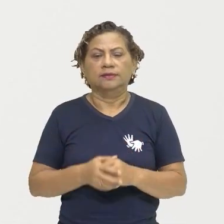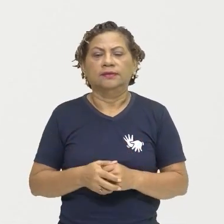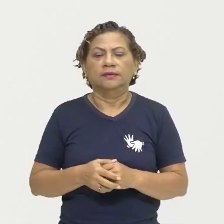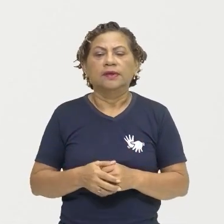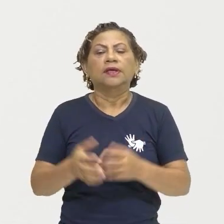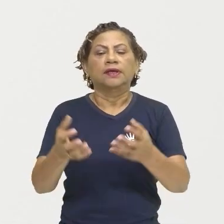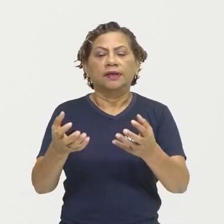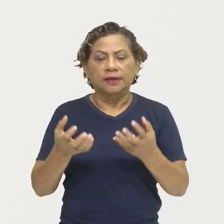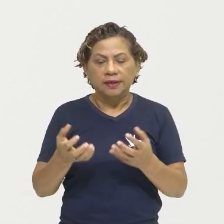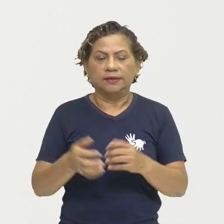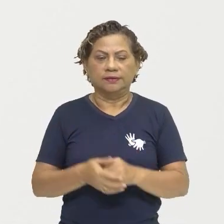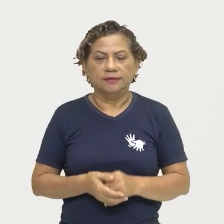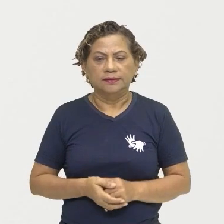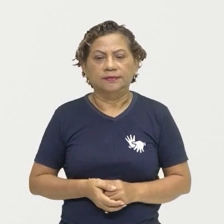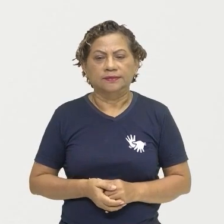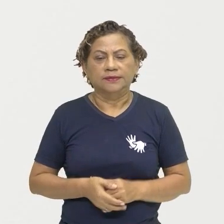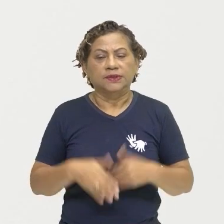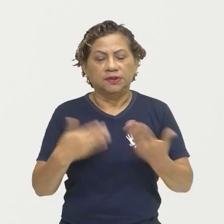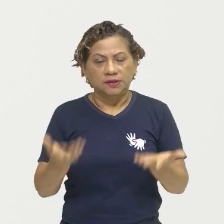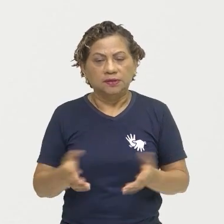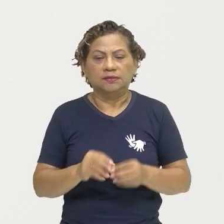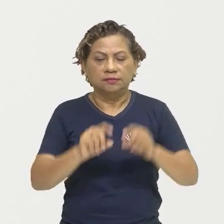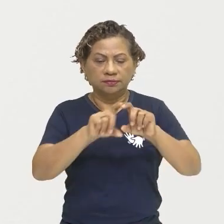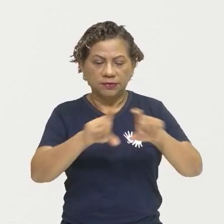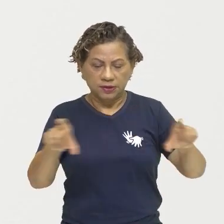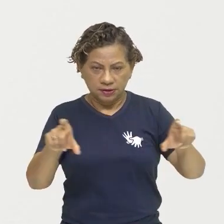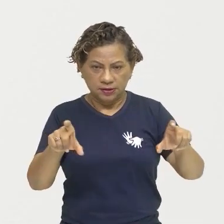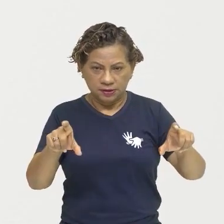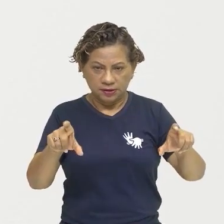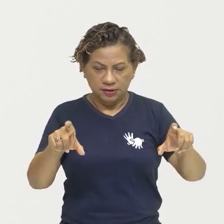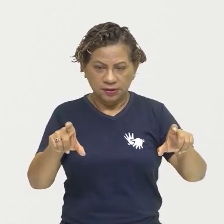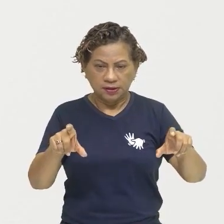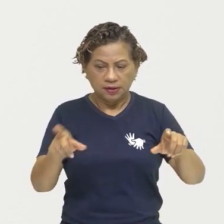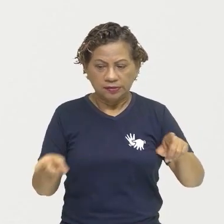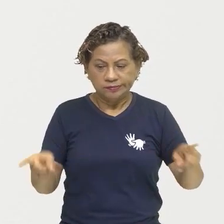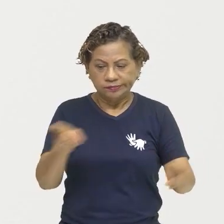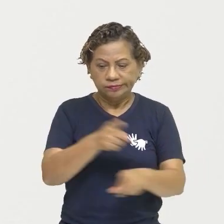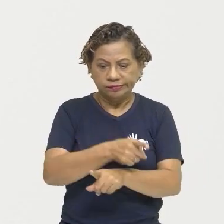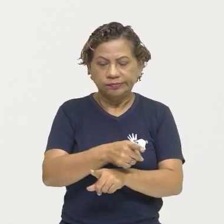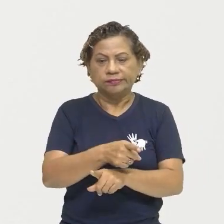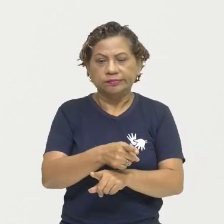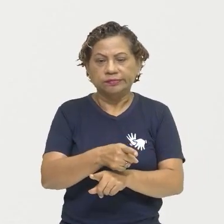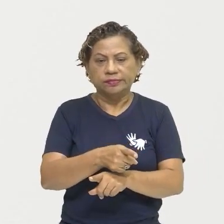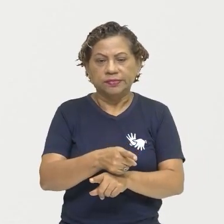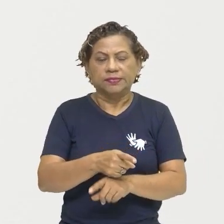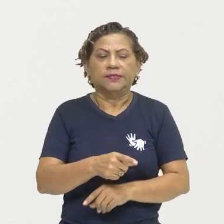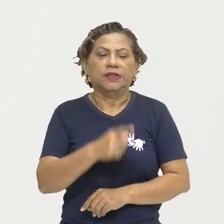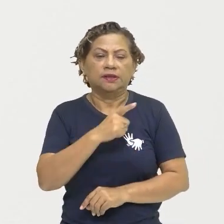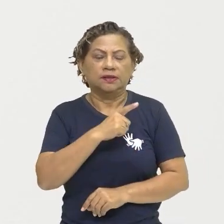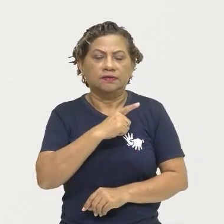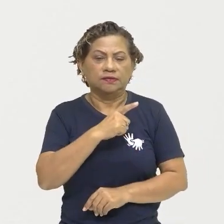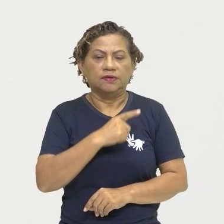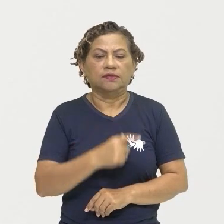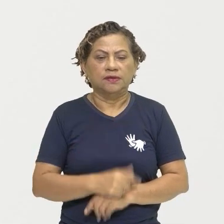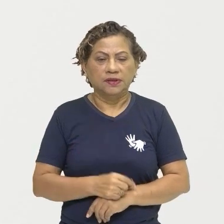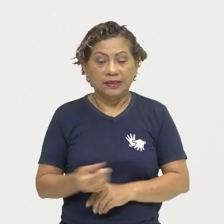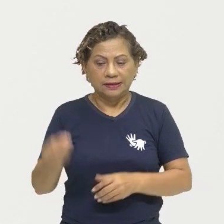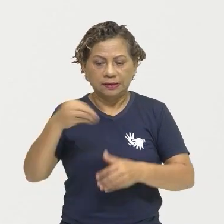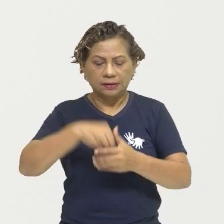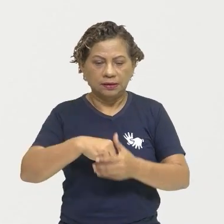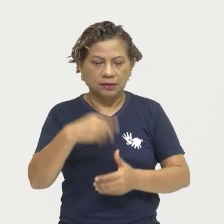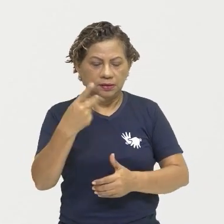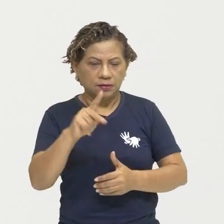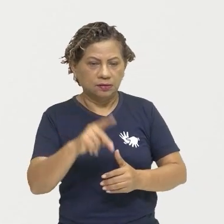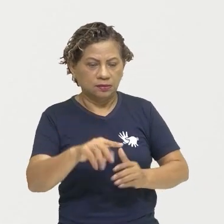disso. Então, essas orações coordenadas sindéticas alternativas, elas vão ser iniciadas, introduzidas,